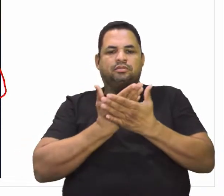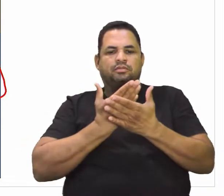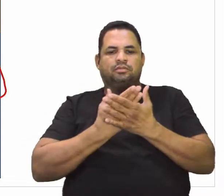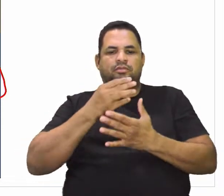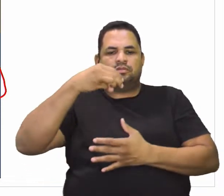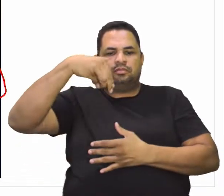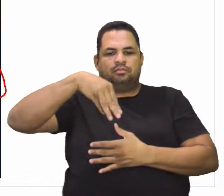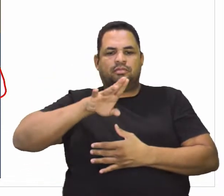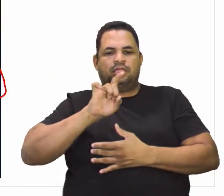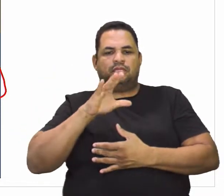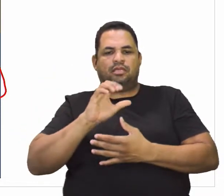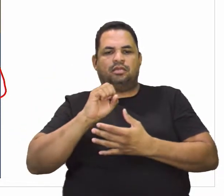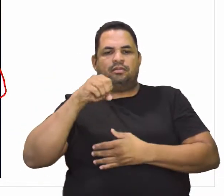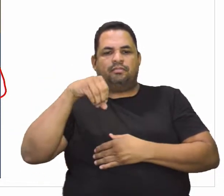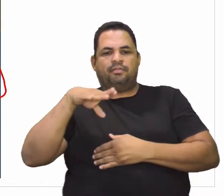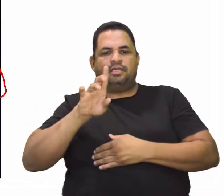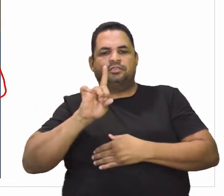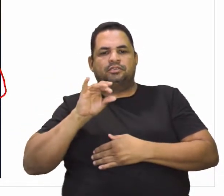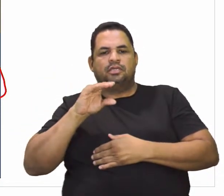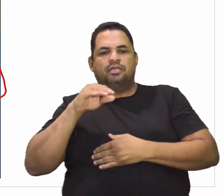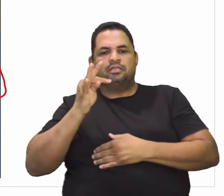Meca, Medina, Tabuk,